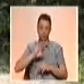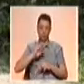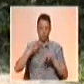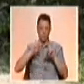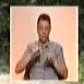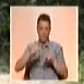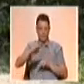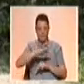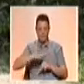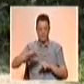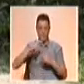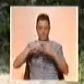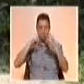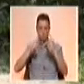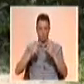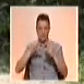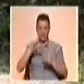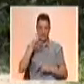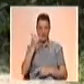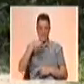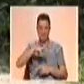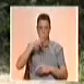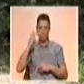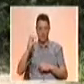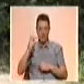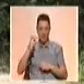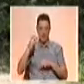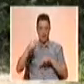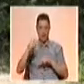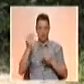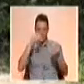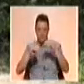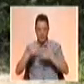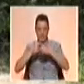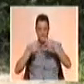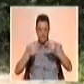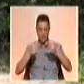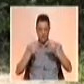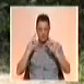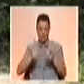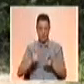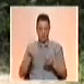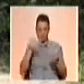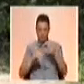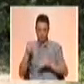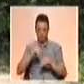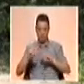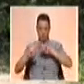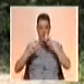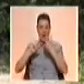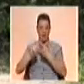de Calheiros, em Pontelina. Sim. E o que nós fizemos foi pôr várias plantas ornamentais. Sim. Ao longo do